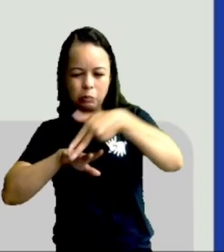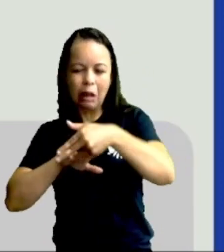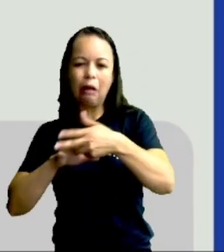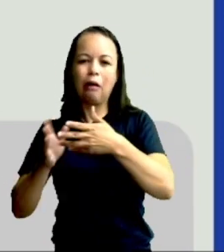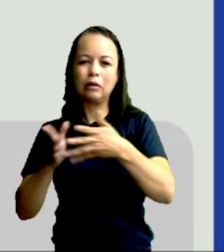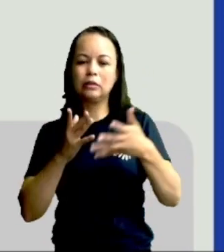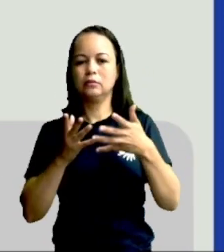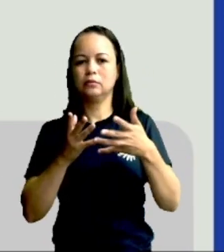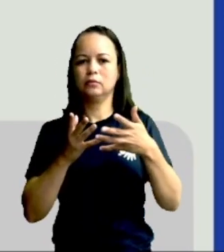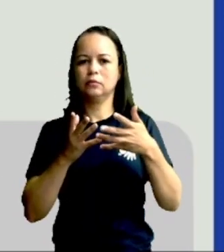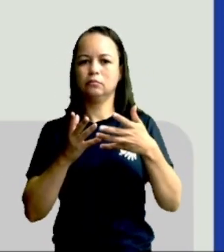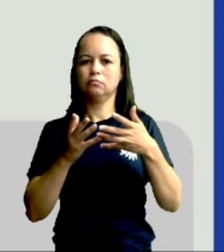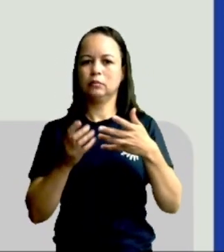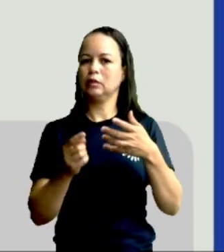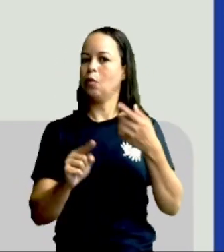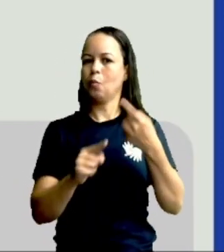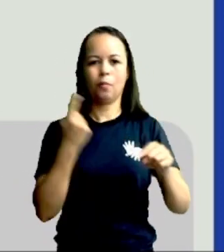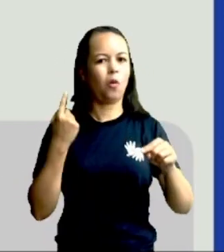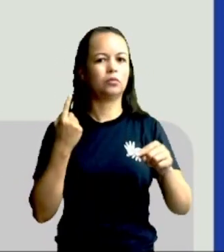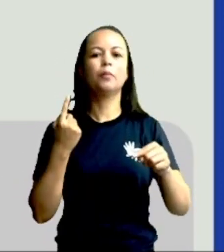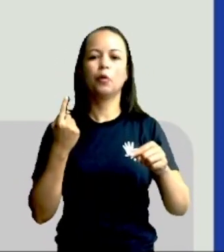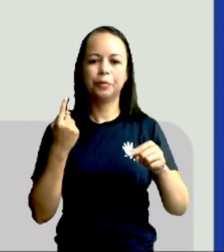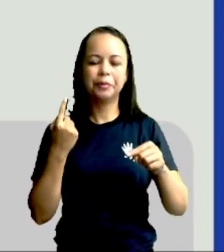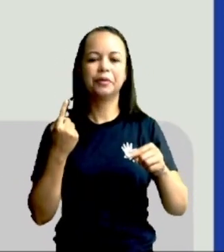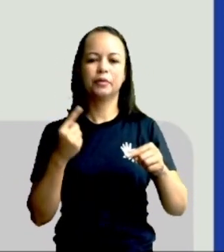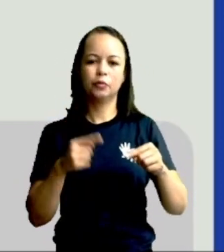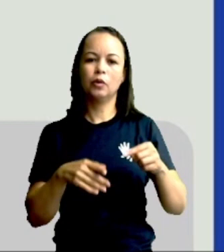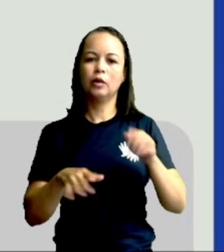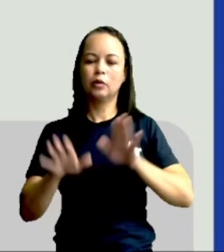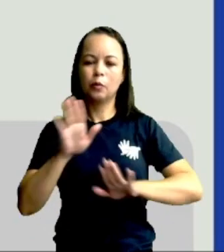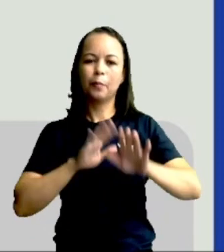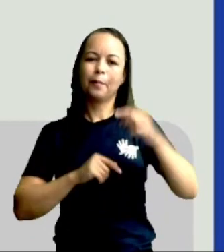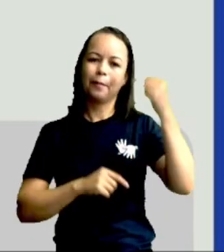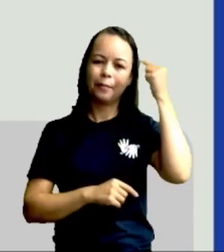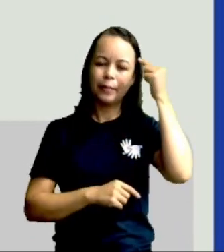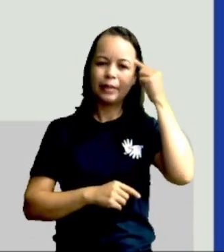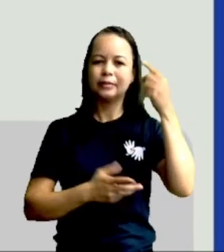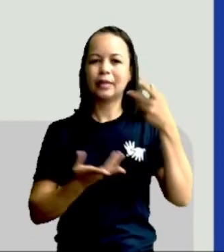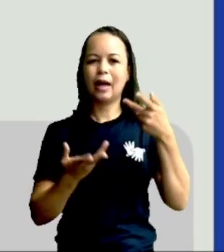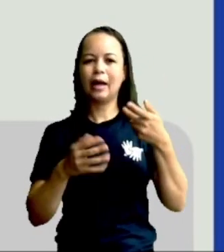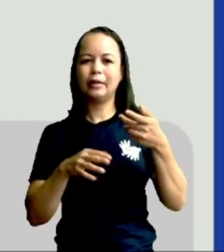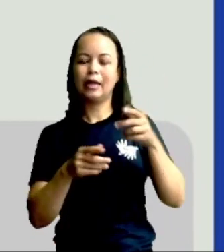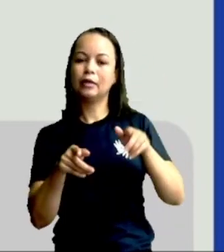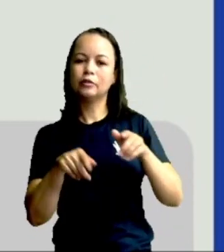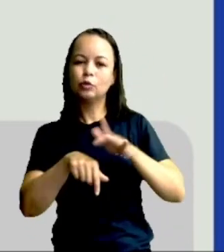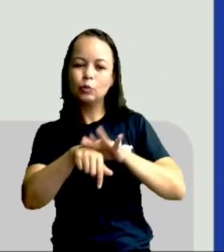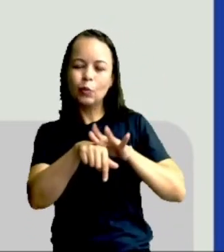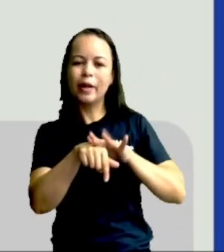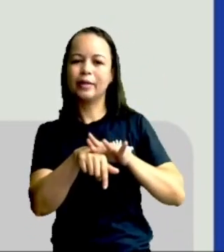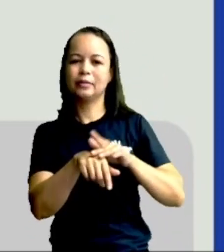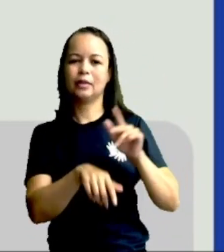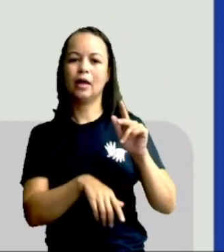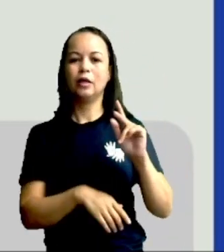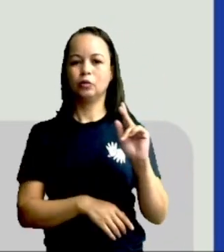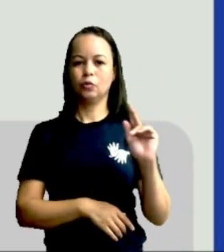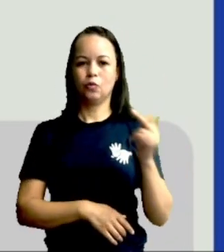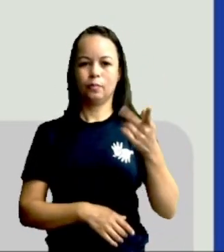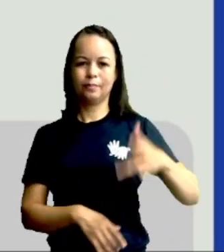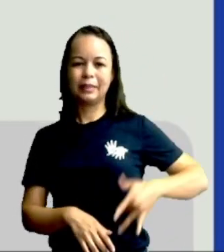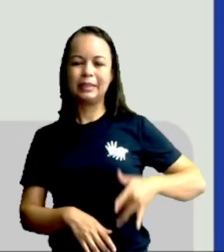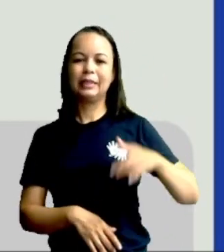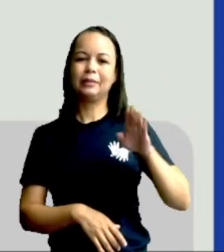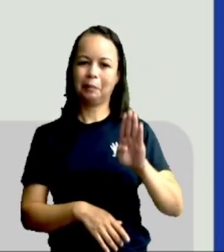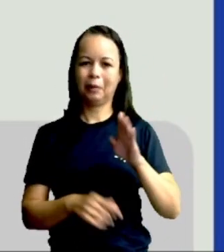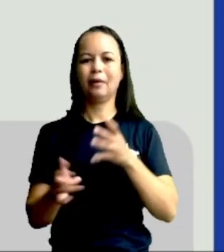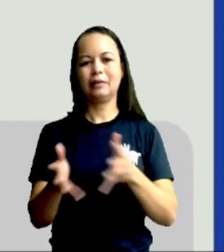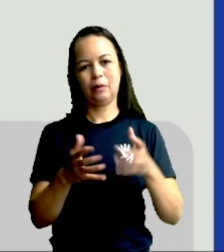gente pensa em hepatite, pensa em AIDS. E, claro, muitas outras. Se informe sobre políticas de testagem do